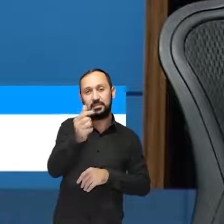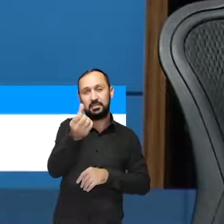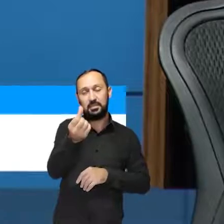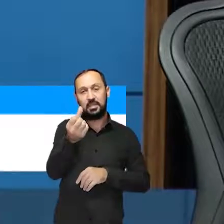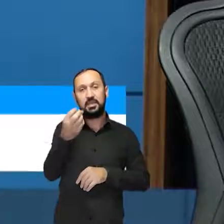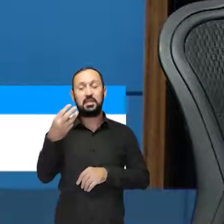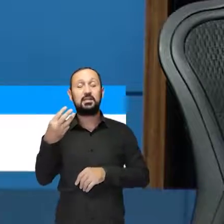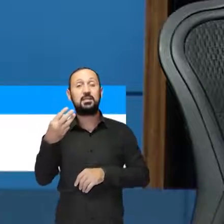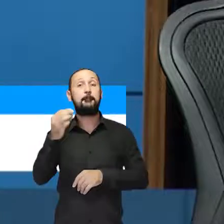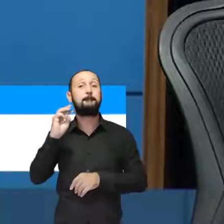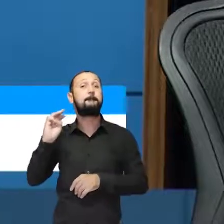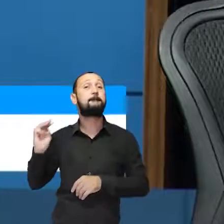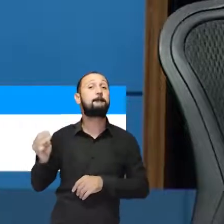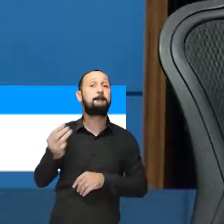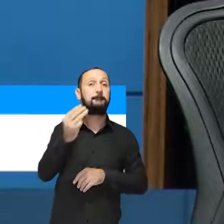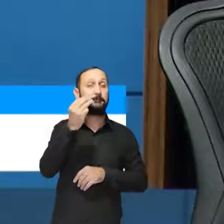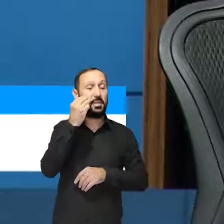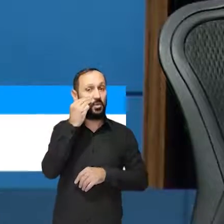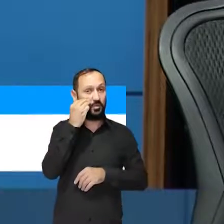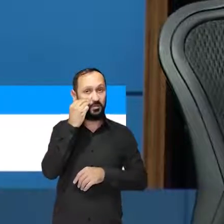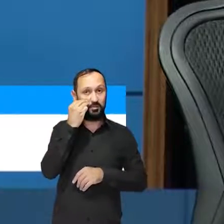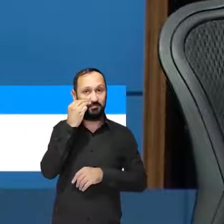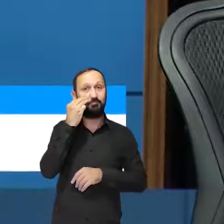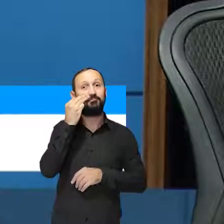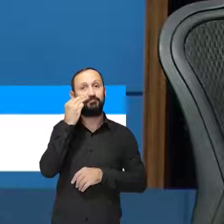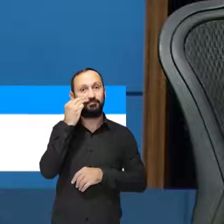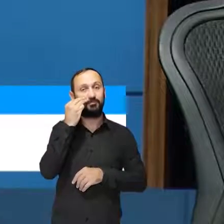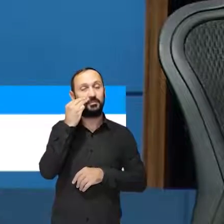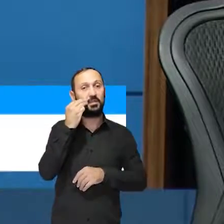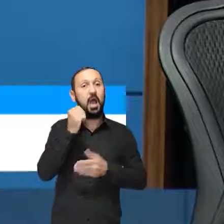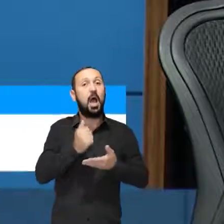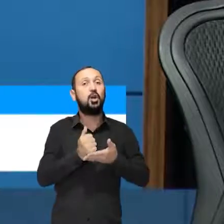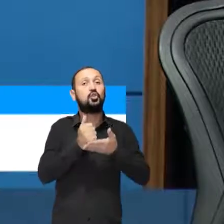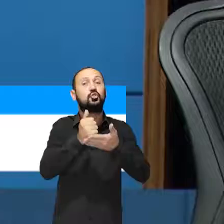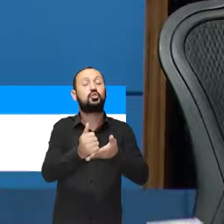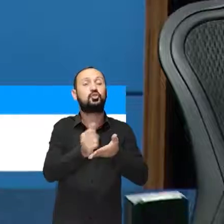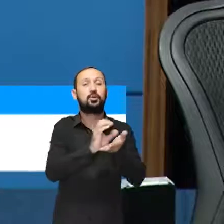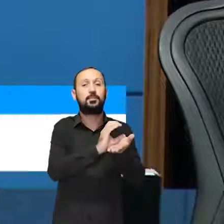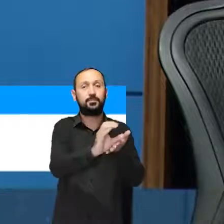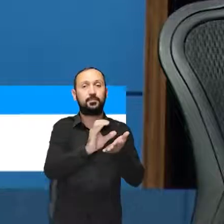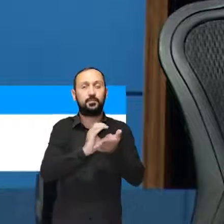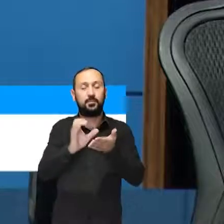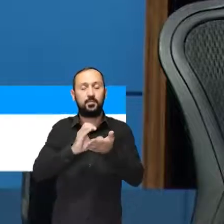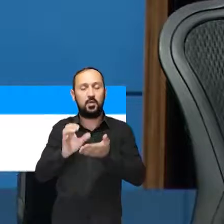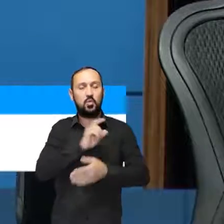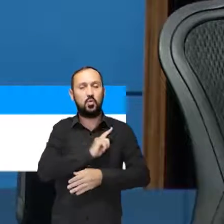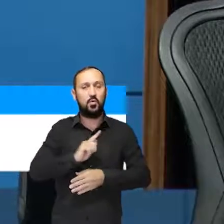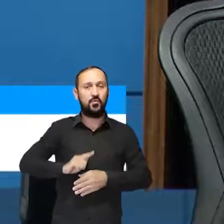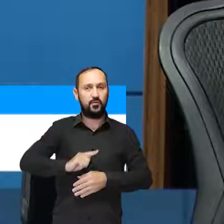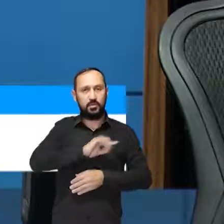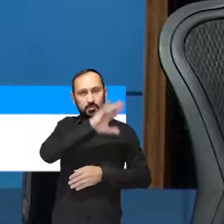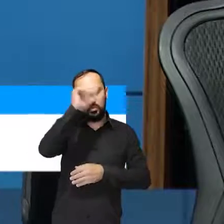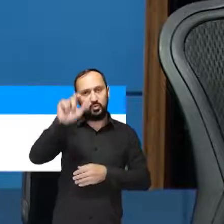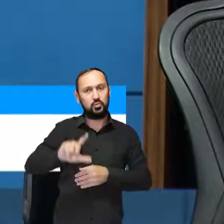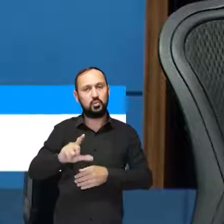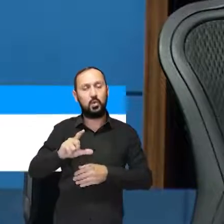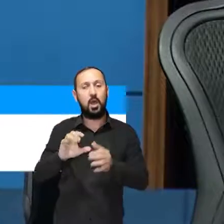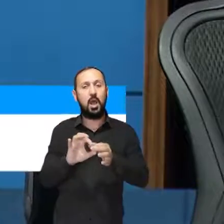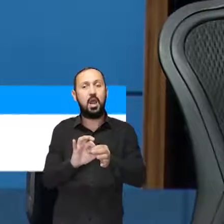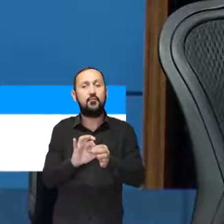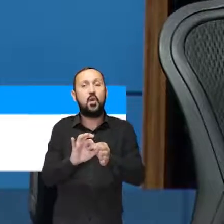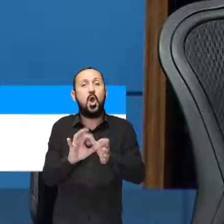de 763 milhões de reais em concessão de benefícios pelo governo do